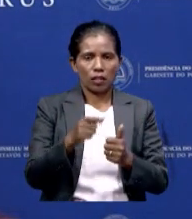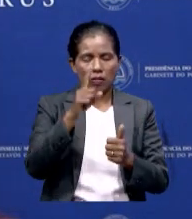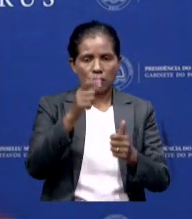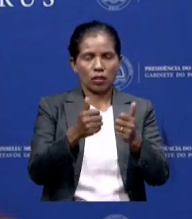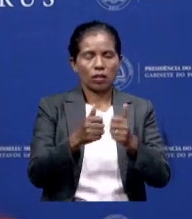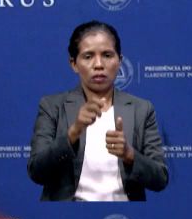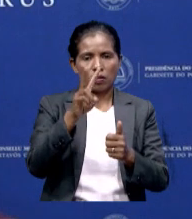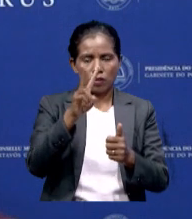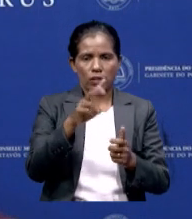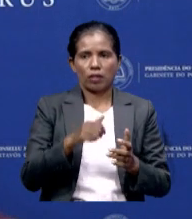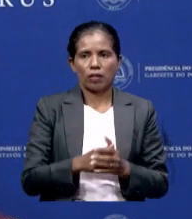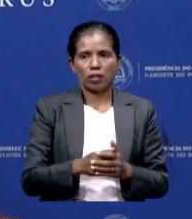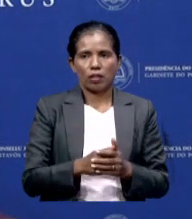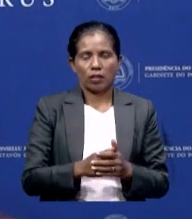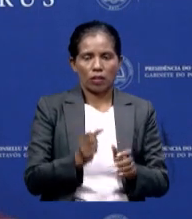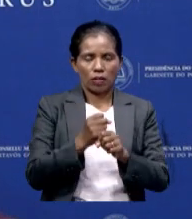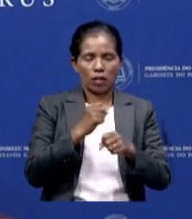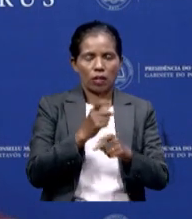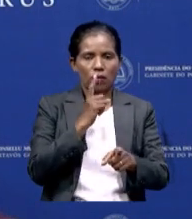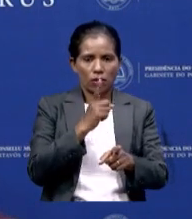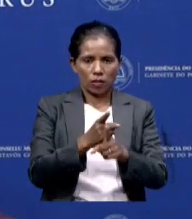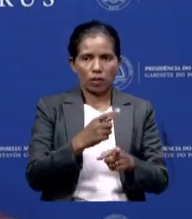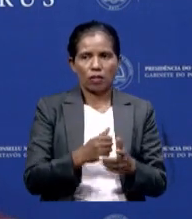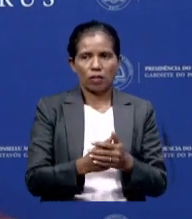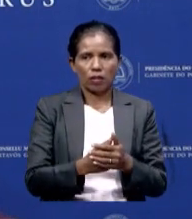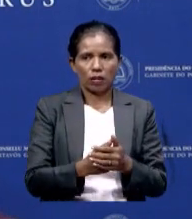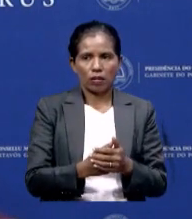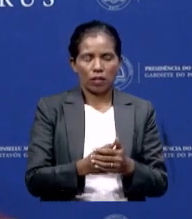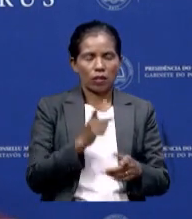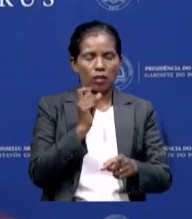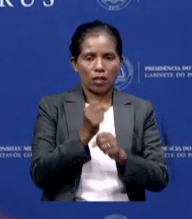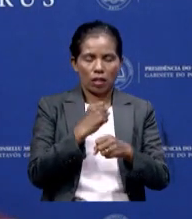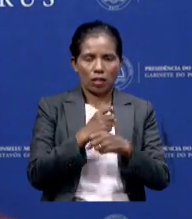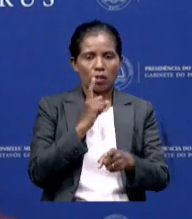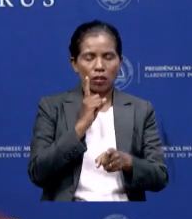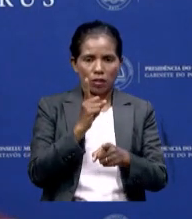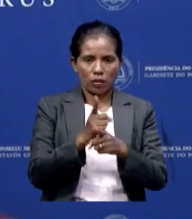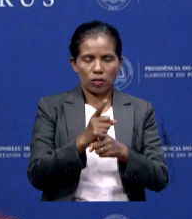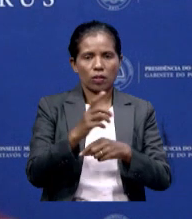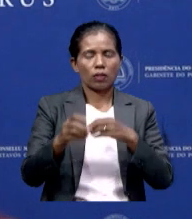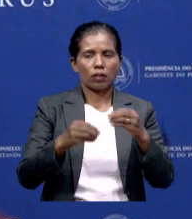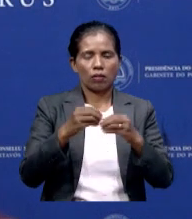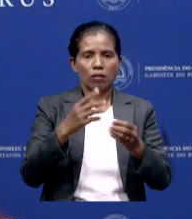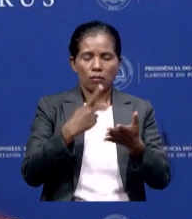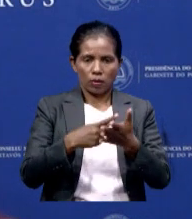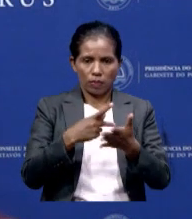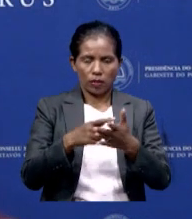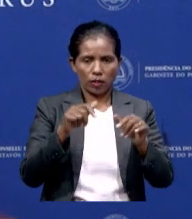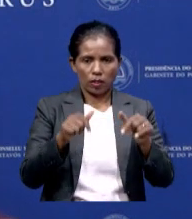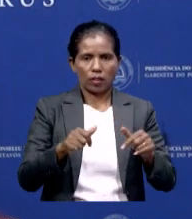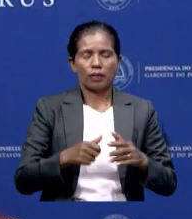confusão. O que claro? Então, a saída é claro o nosso que está a proposta, né?